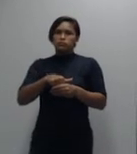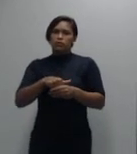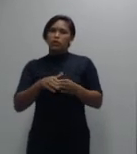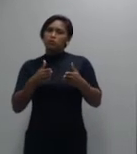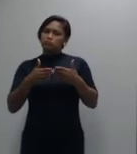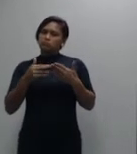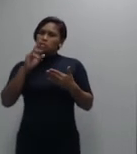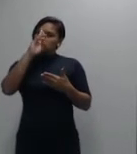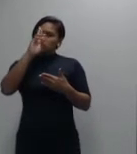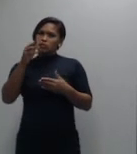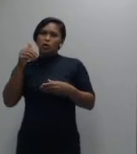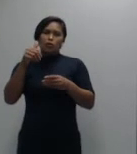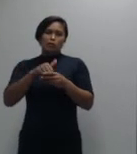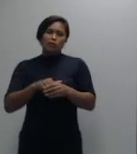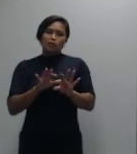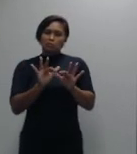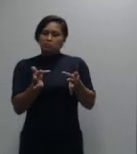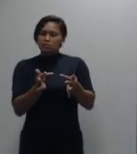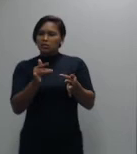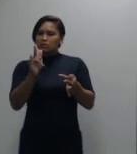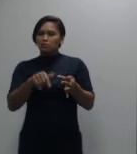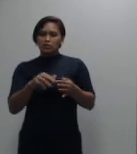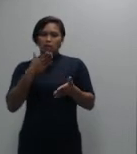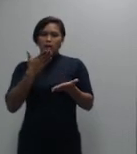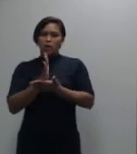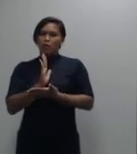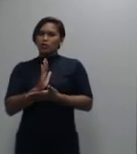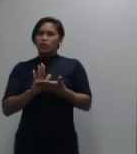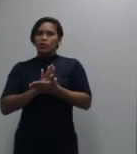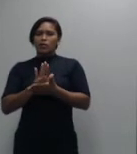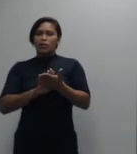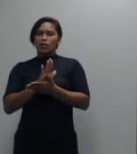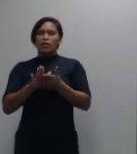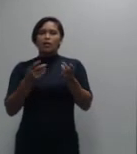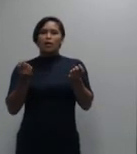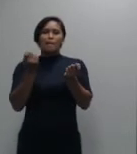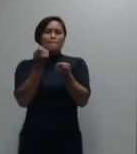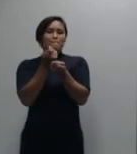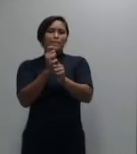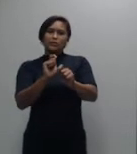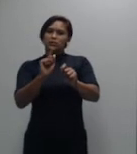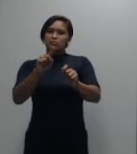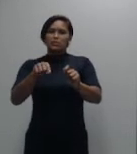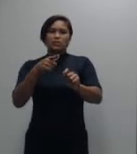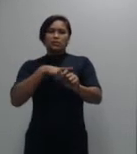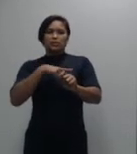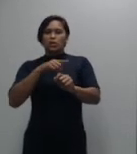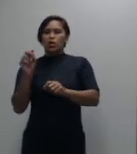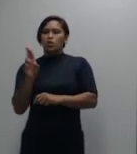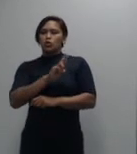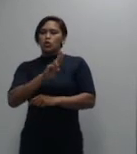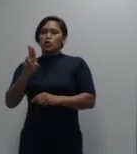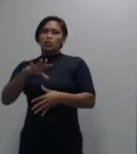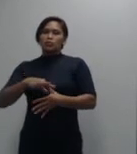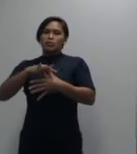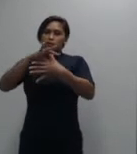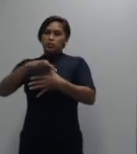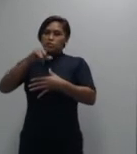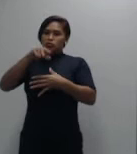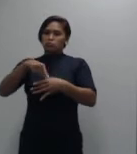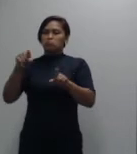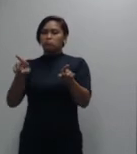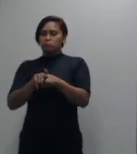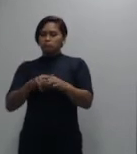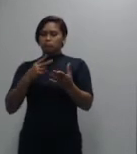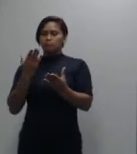neste caso o genérico reconheceu que não haveria possibilidade de fazer essa nomeação importante o que o mandado de segurança deveria